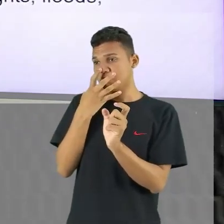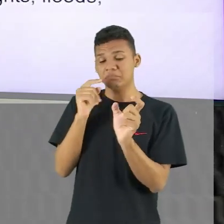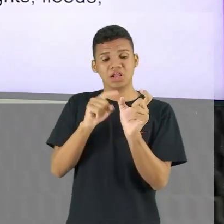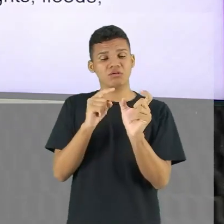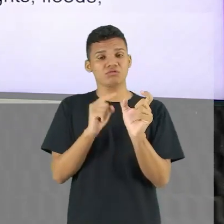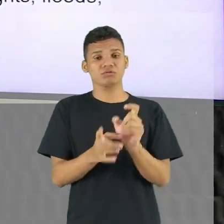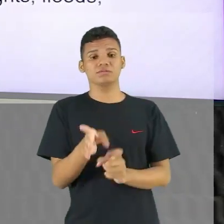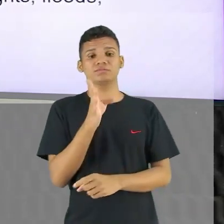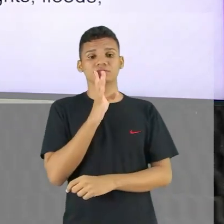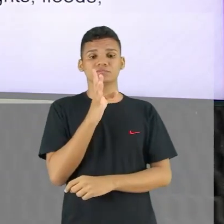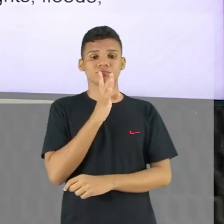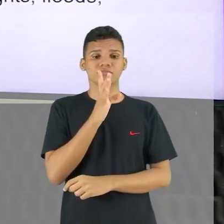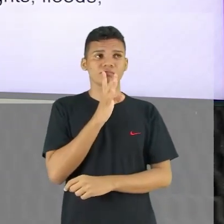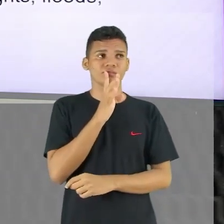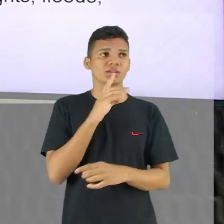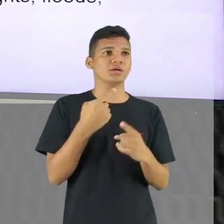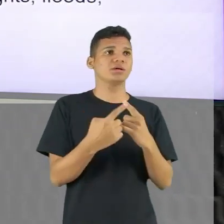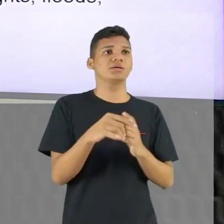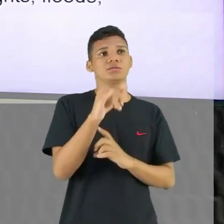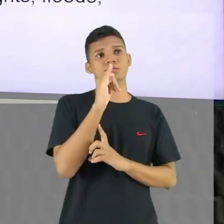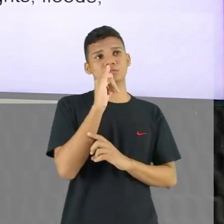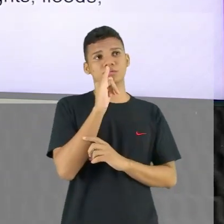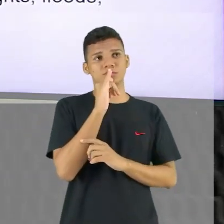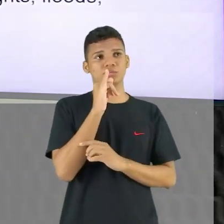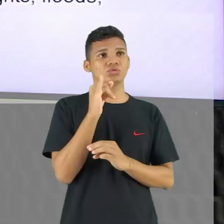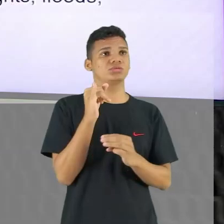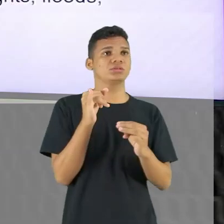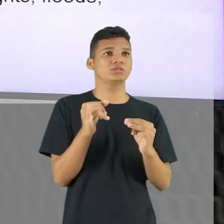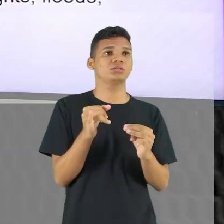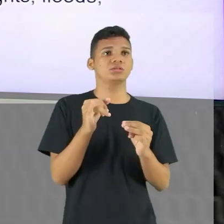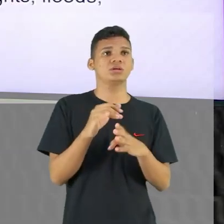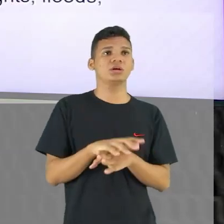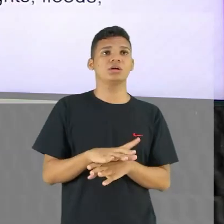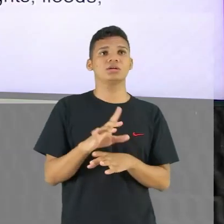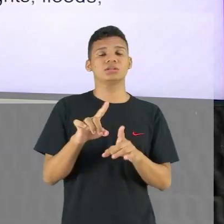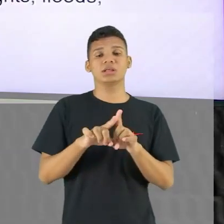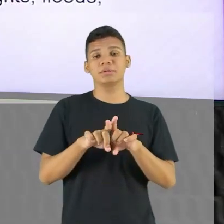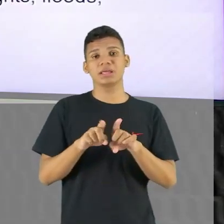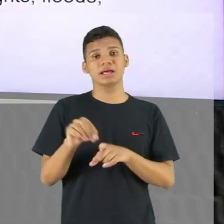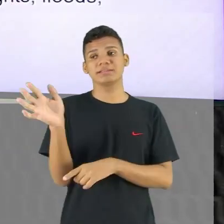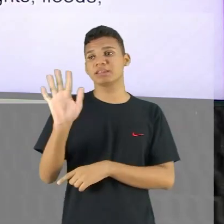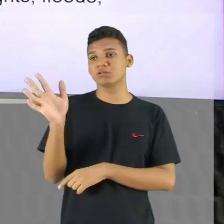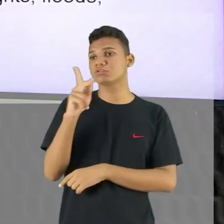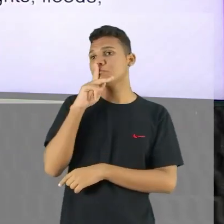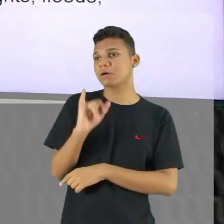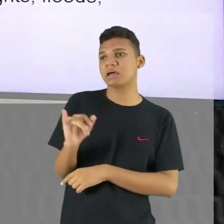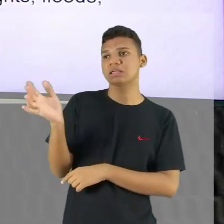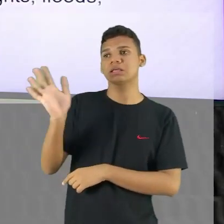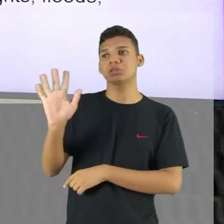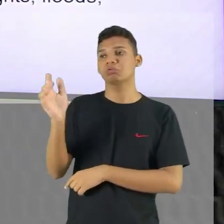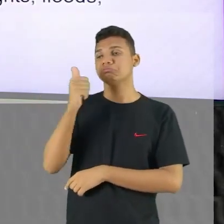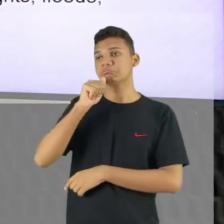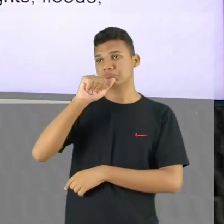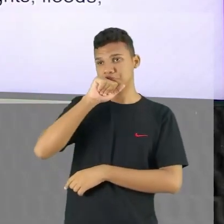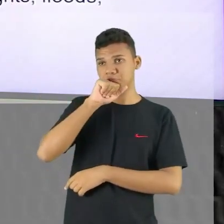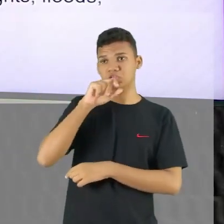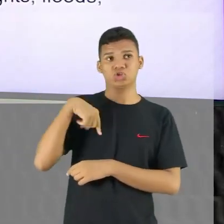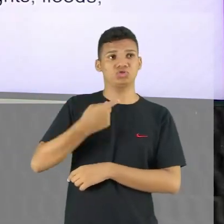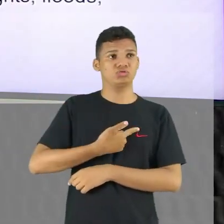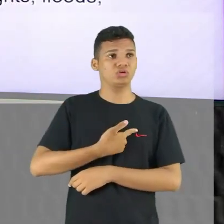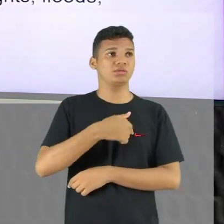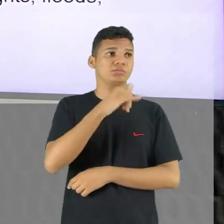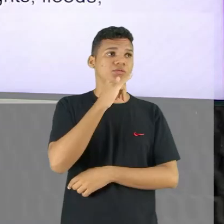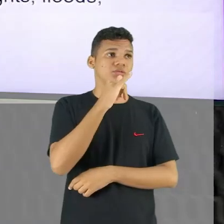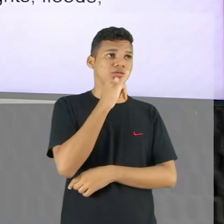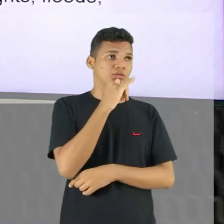conhece. Nós carregamos lágrimas dos nossos olhos. Adeus ao pai, adeus à mãe. Nós carregamos o